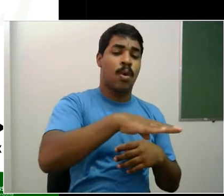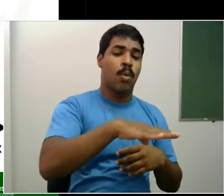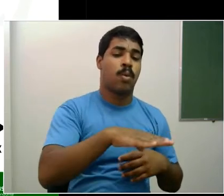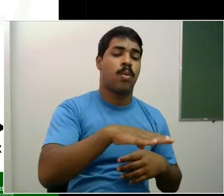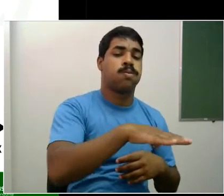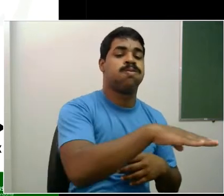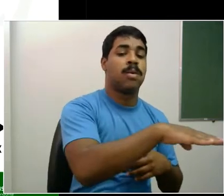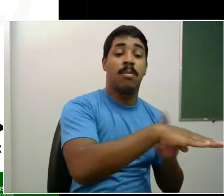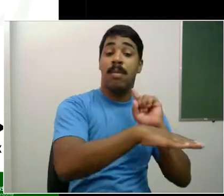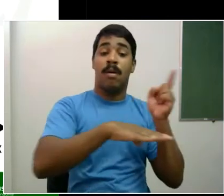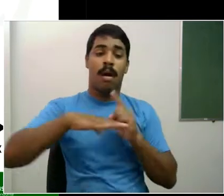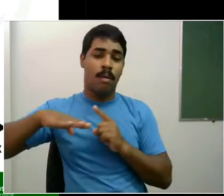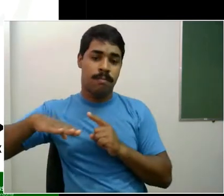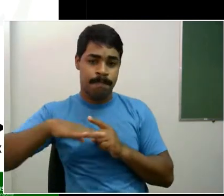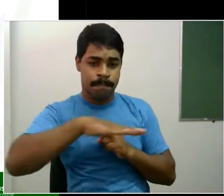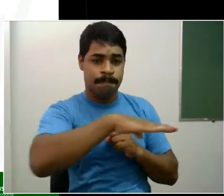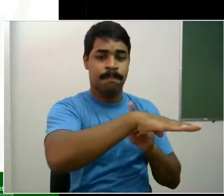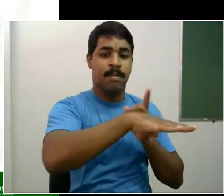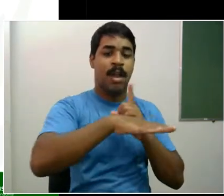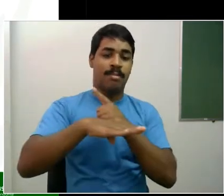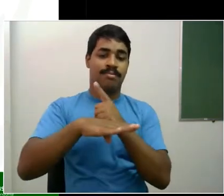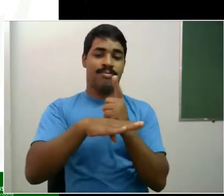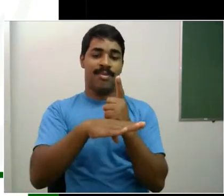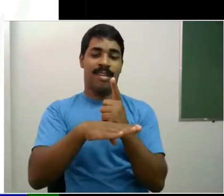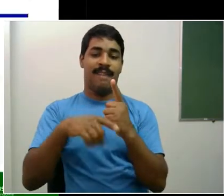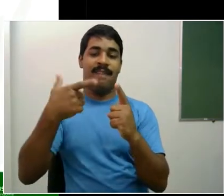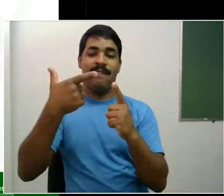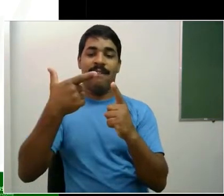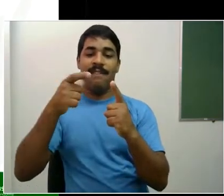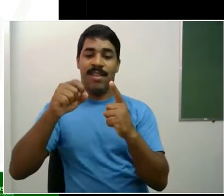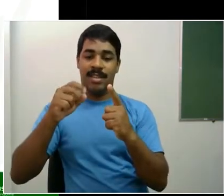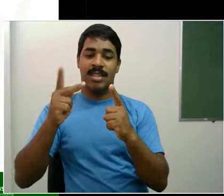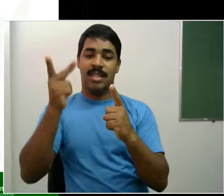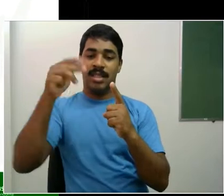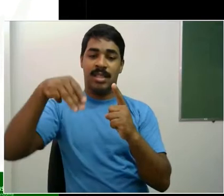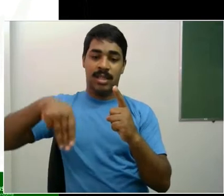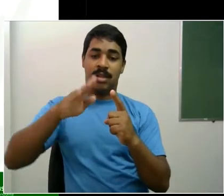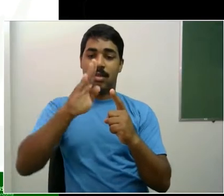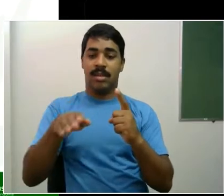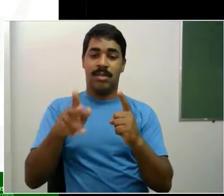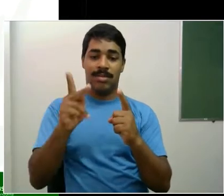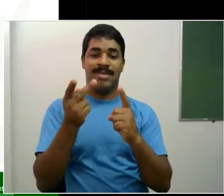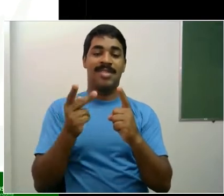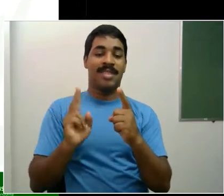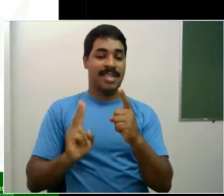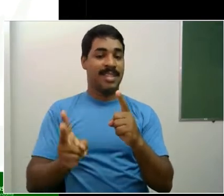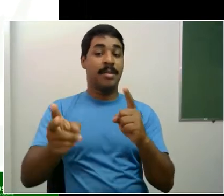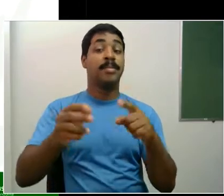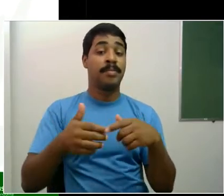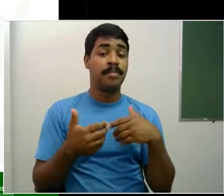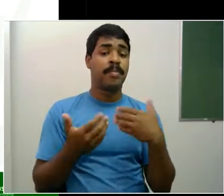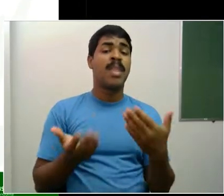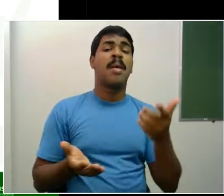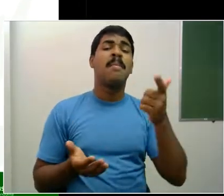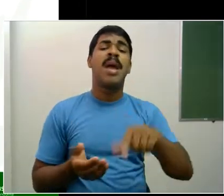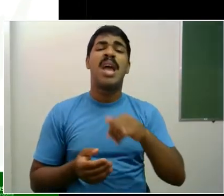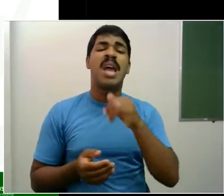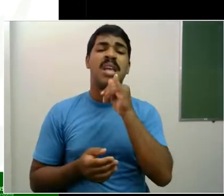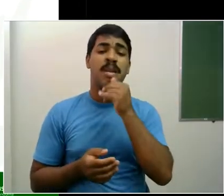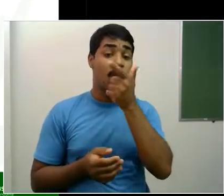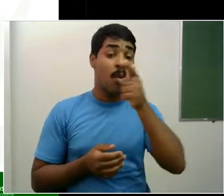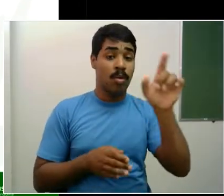quilômetros por hora. Tudo bem, pessoal? Bem, vamos então melhorar um pouco esse entendimento. Olha só,